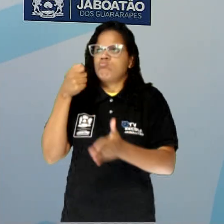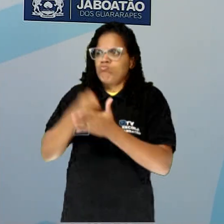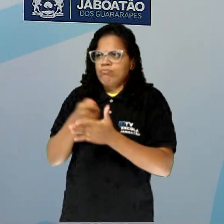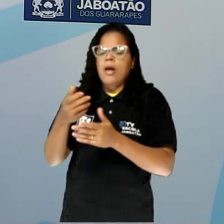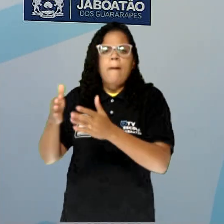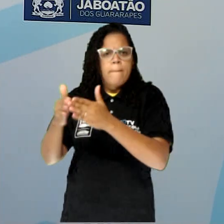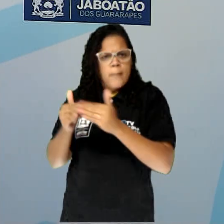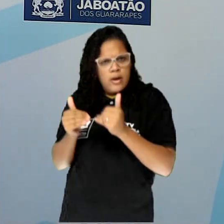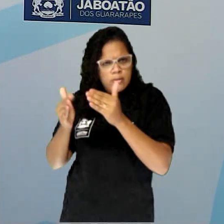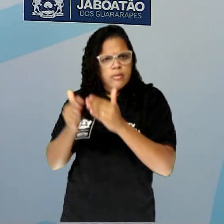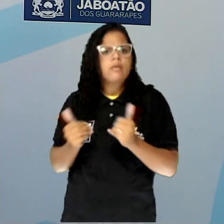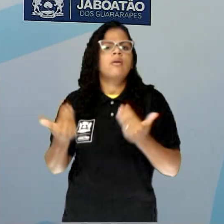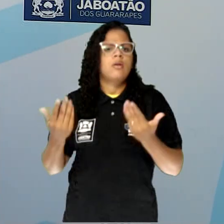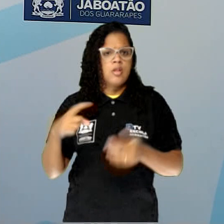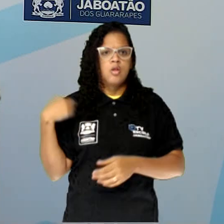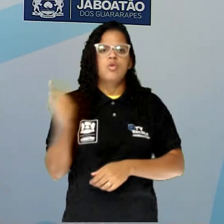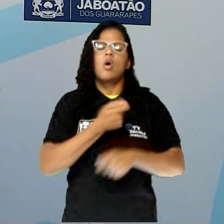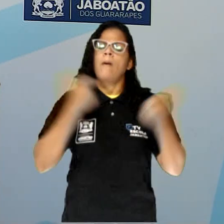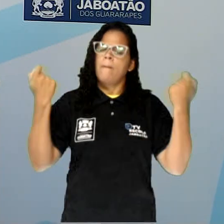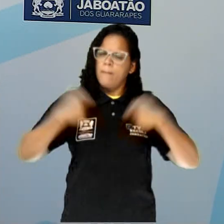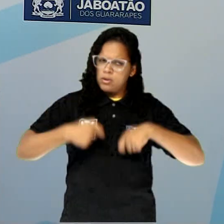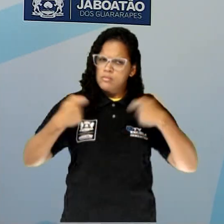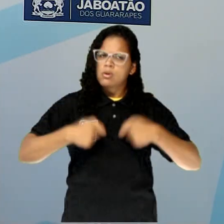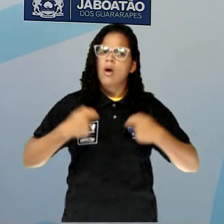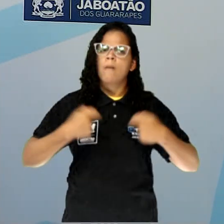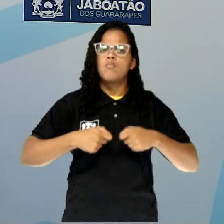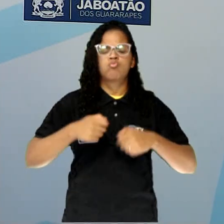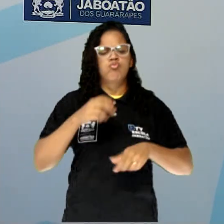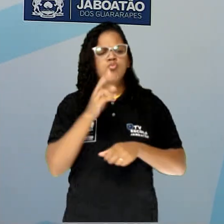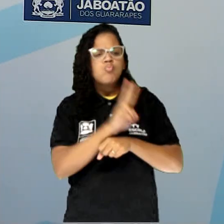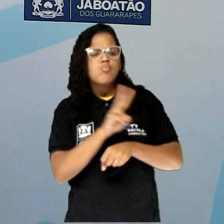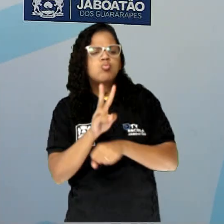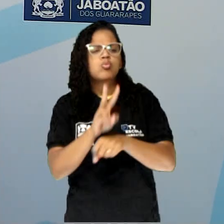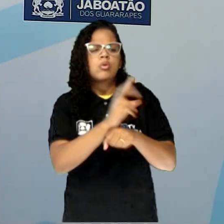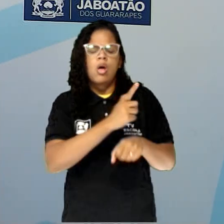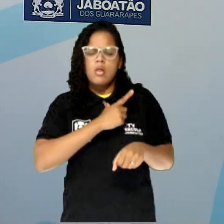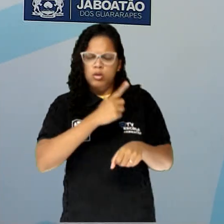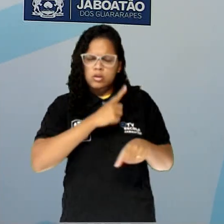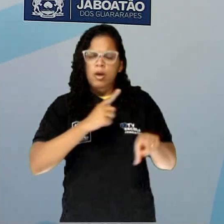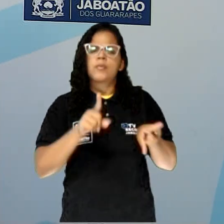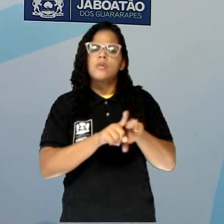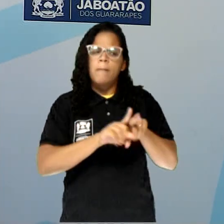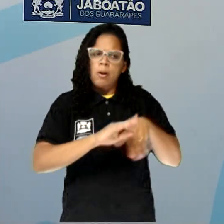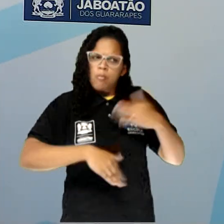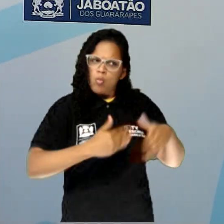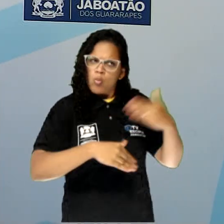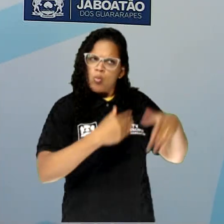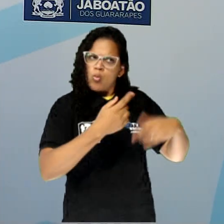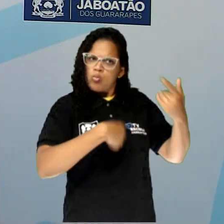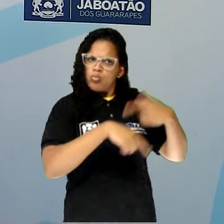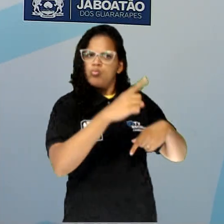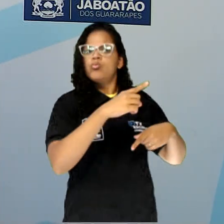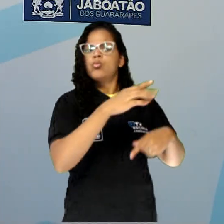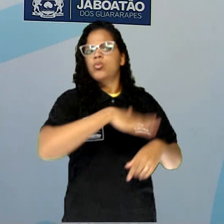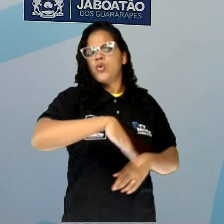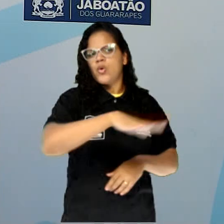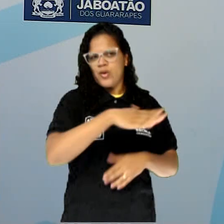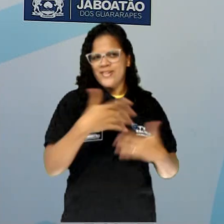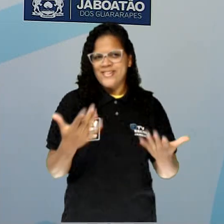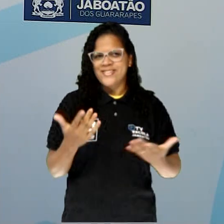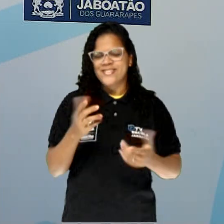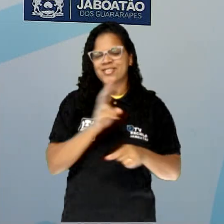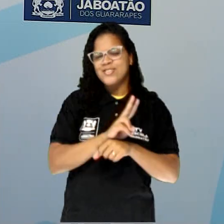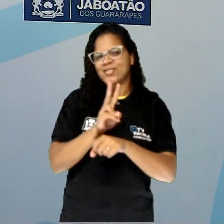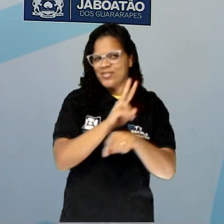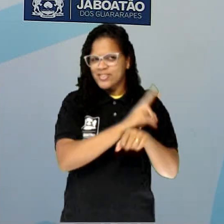não é verdade? E a gente precisa cuidar do que temos e também buscar melhorias e cuidar do que a gente conseguir. Não é